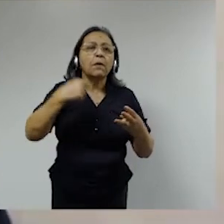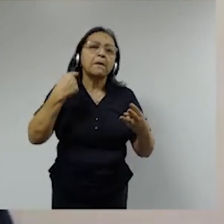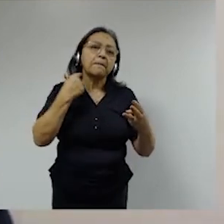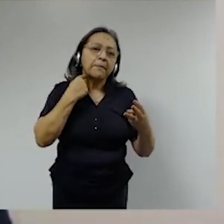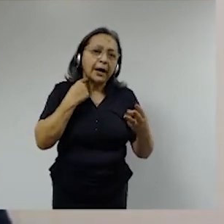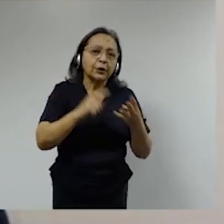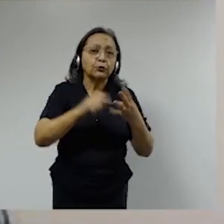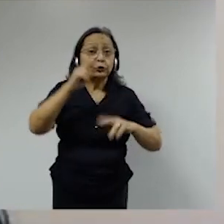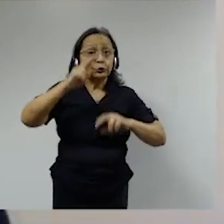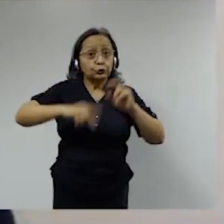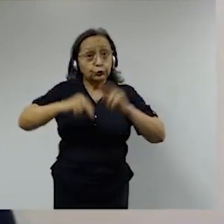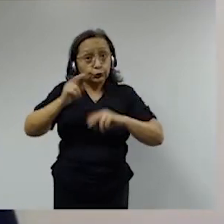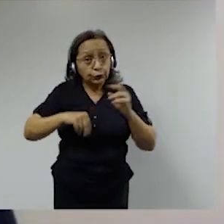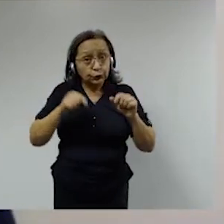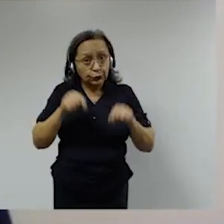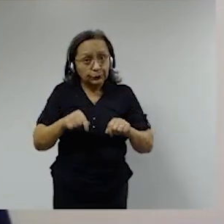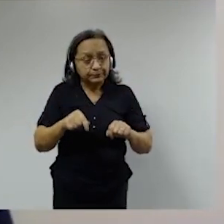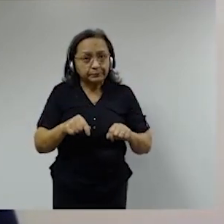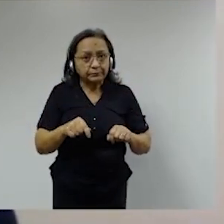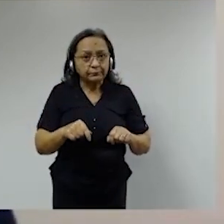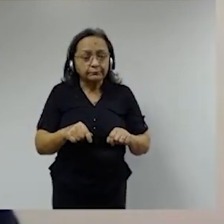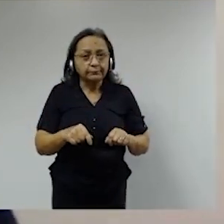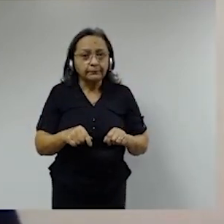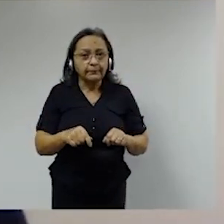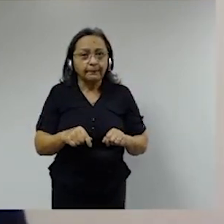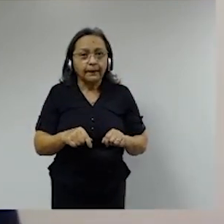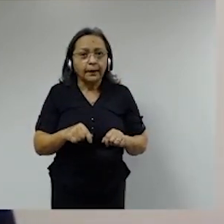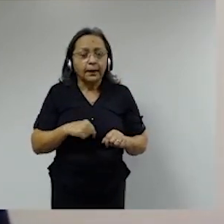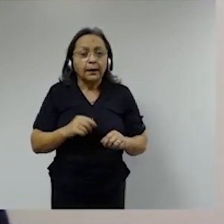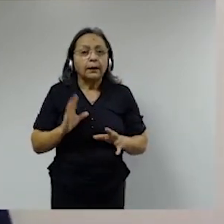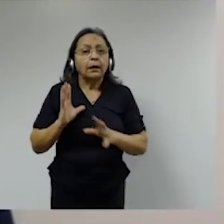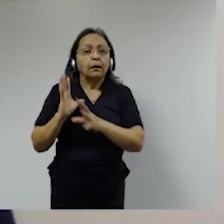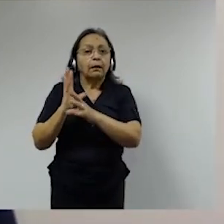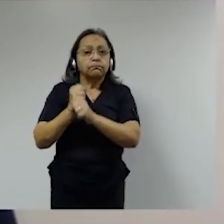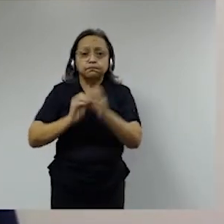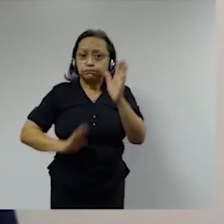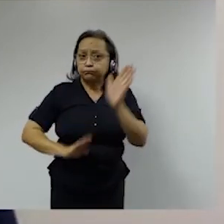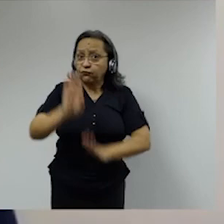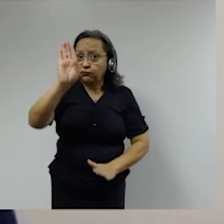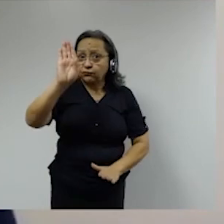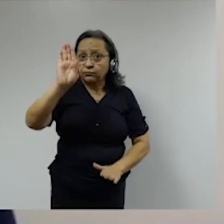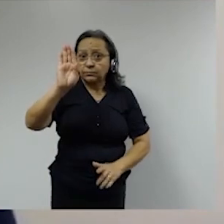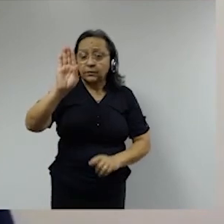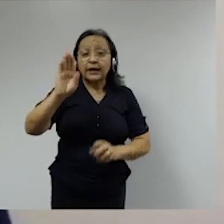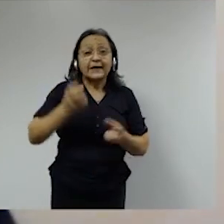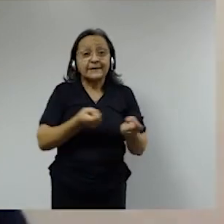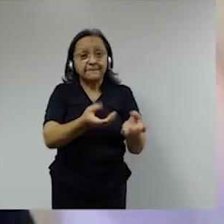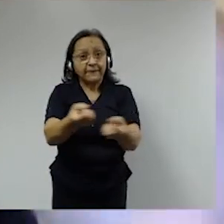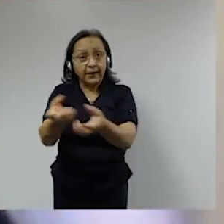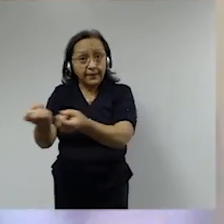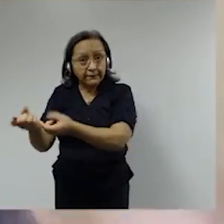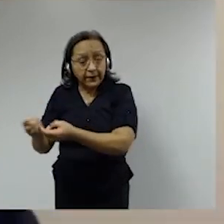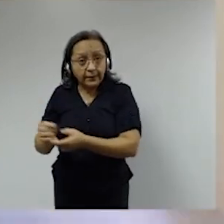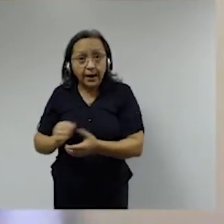nesses 90 primeiros dias da pandemia, o salto foi ainda maior. As vendas cresceram